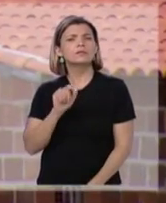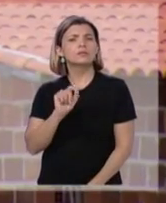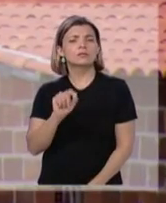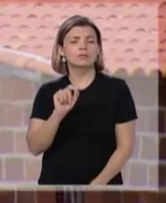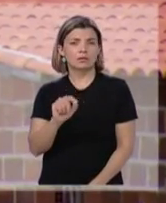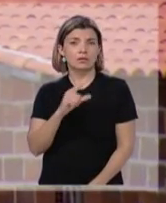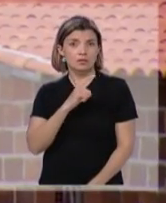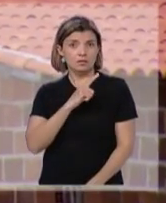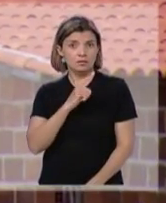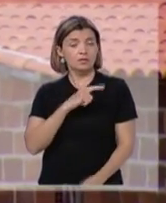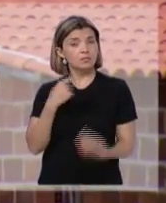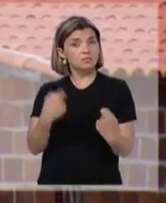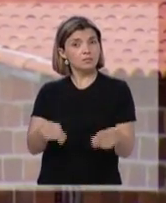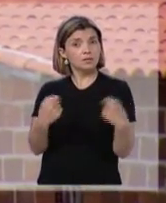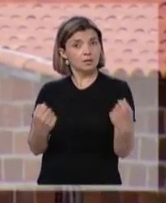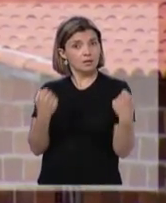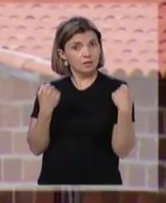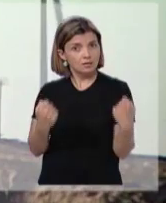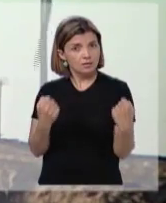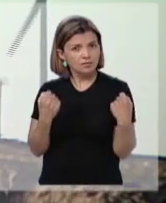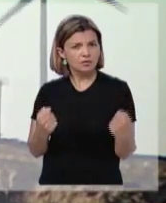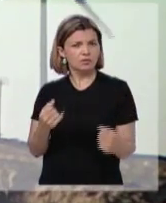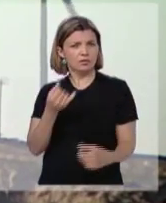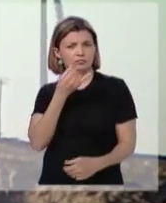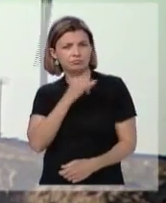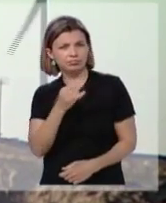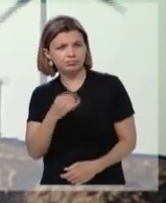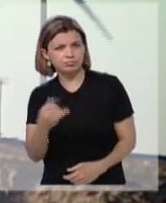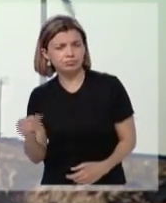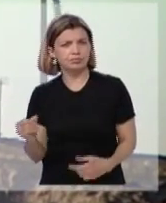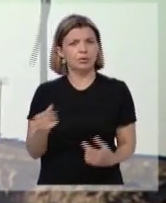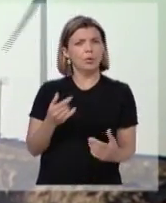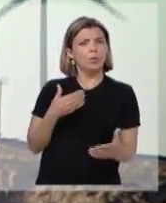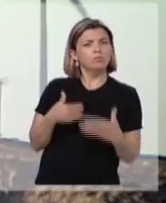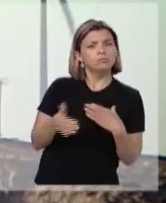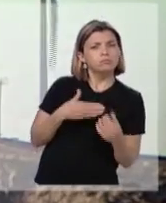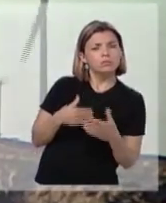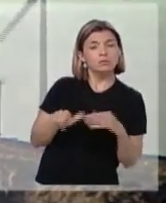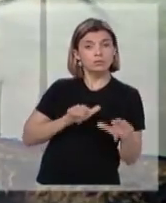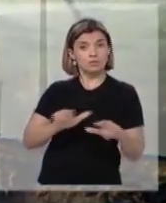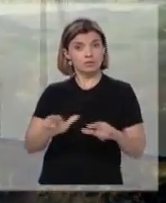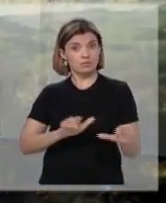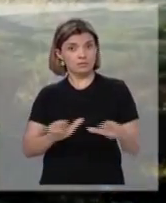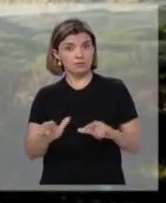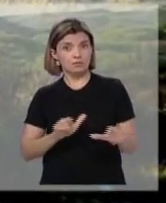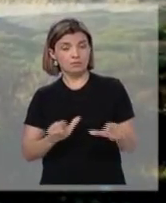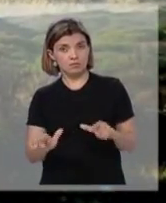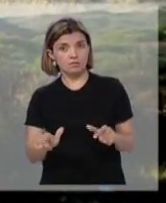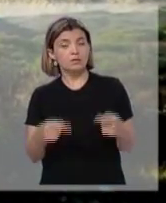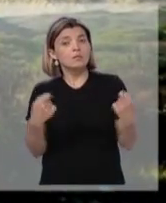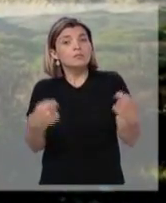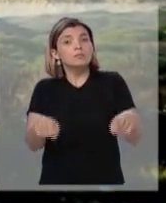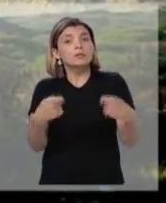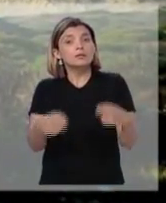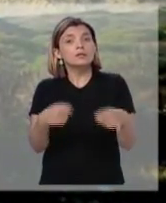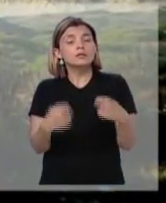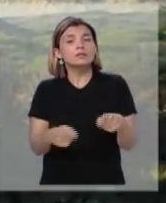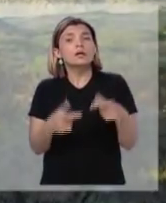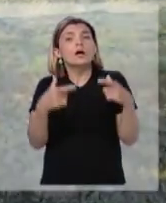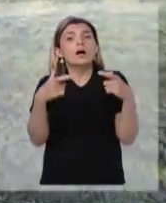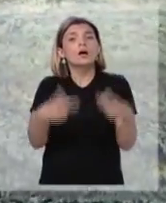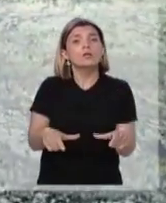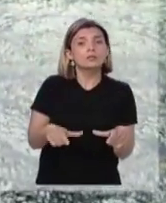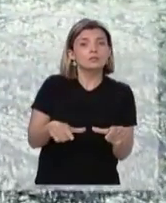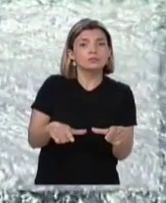Isso significa que quando existe a necessidade de energia para a realização de determinada atividade, ela deve